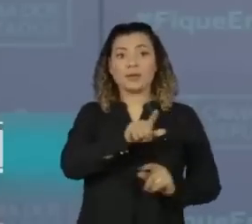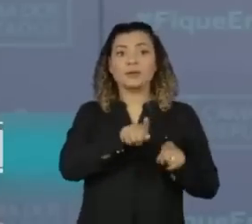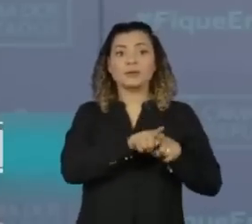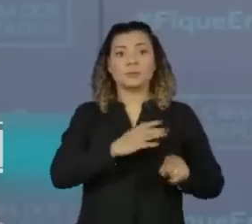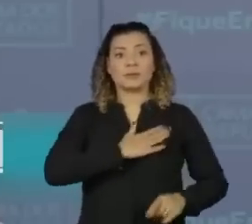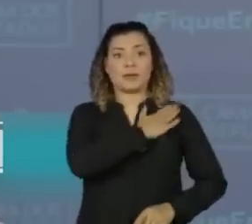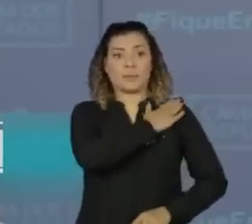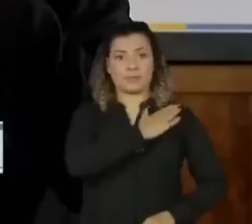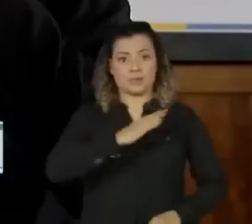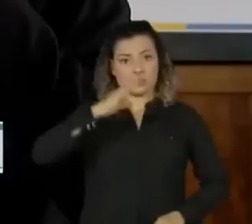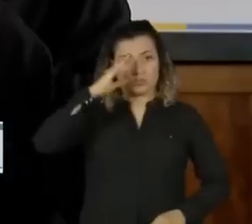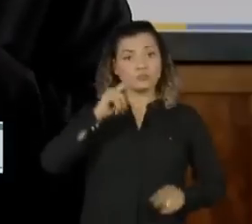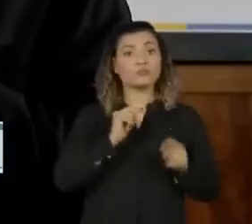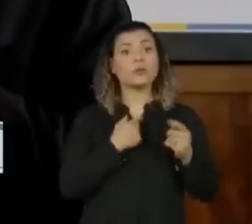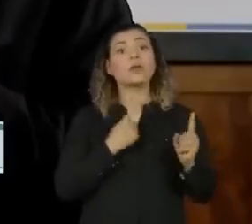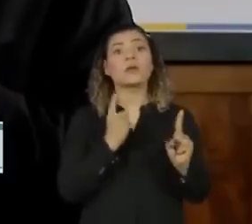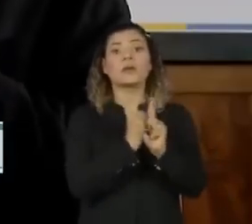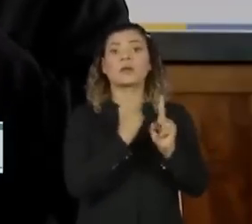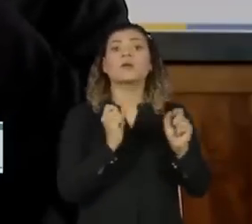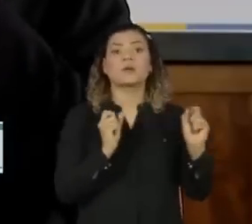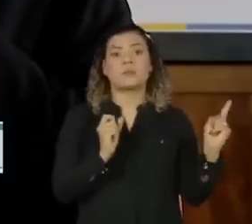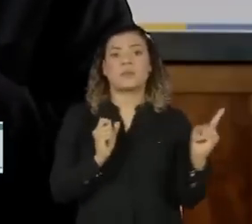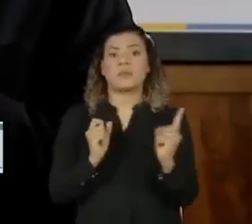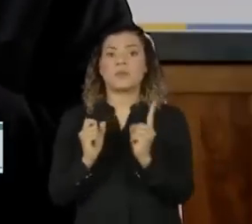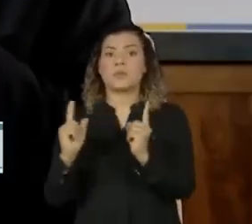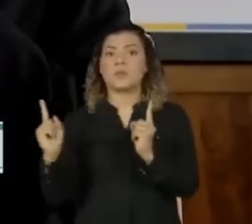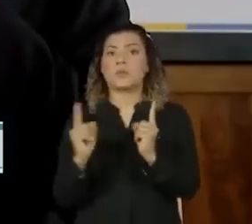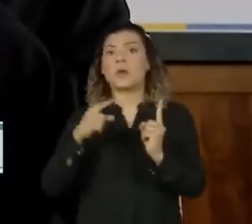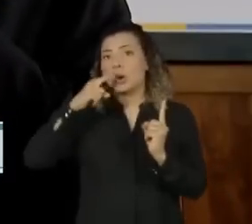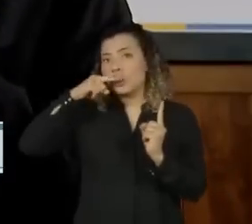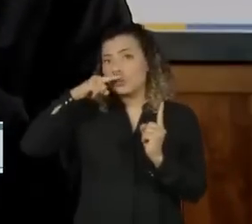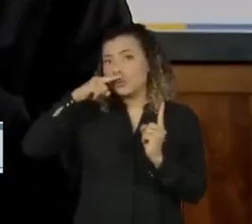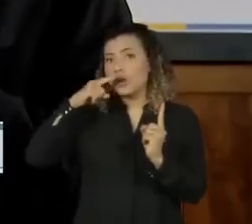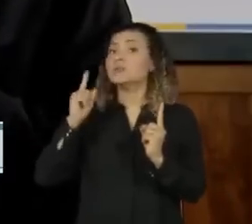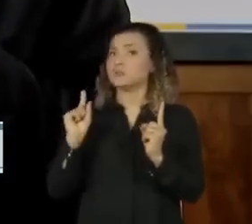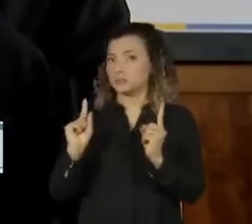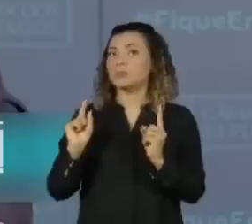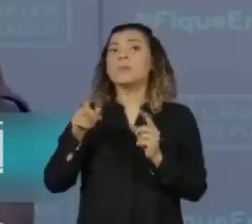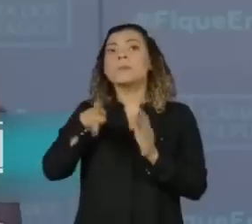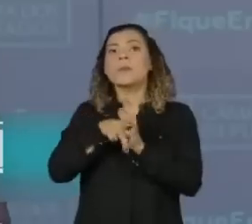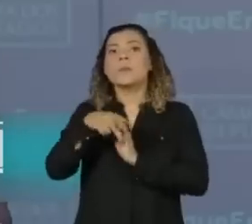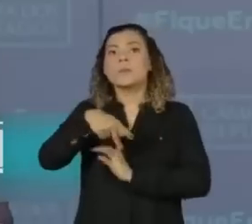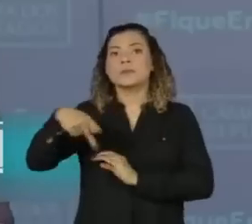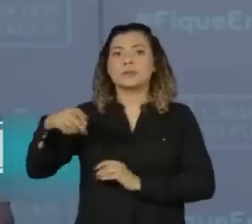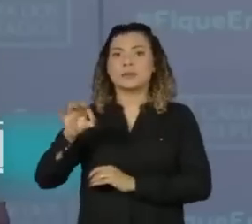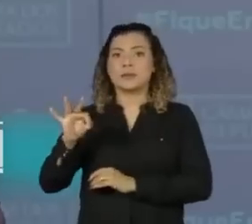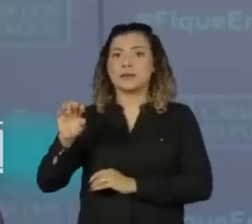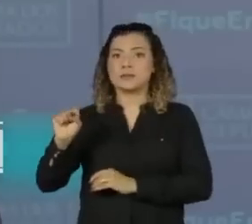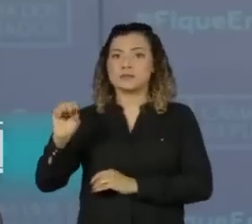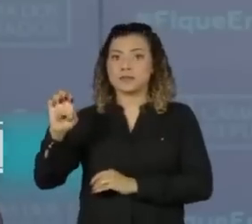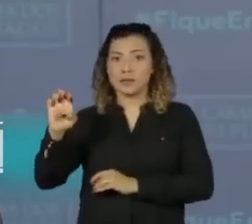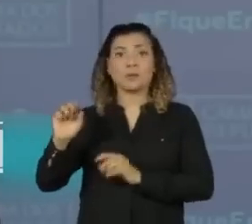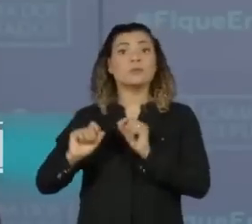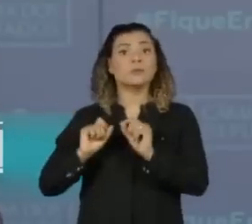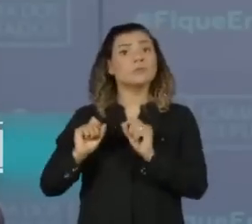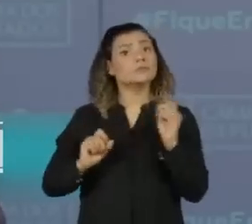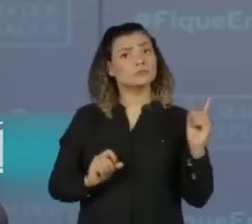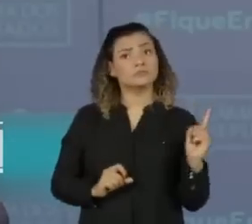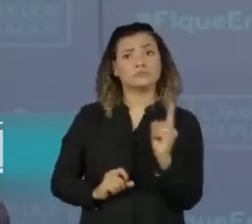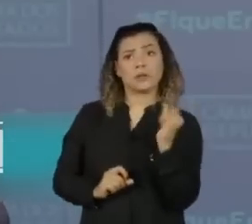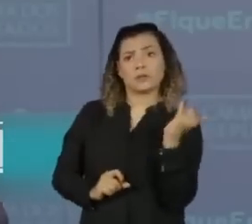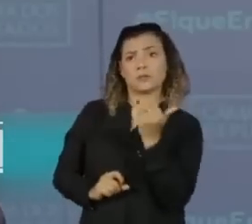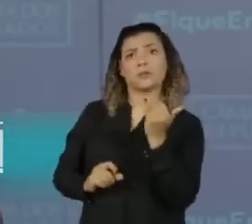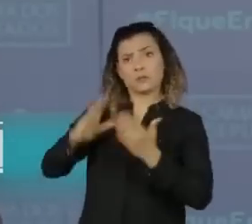Capitão Augusto, se encontraram com o presidente do TSE, Edson Fachin. Segundo o Capitão Augusto, o ministro ouviu dele, de Costa Neto, que o